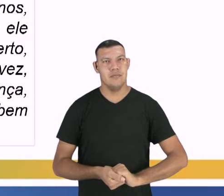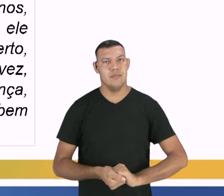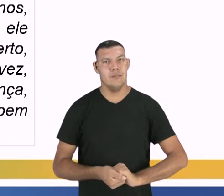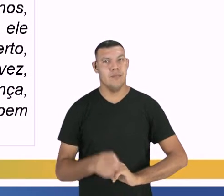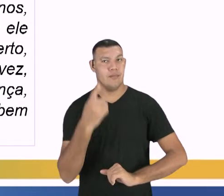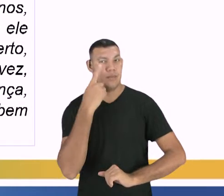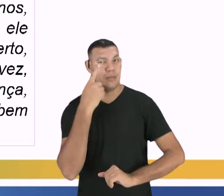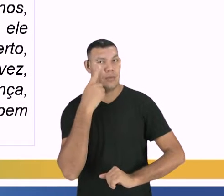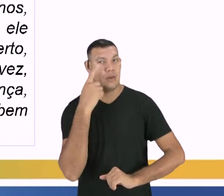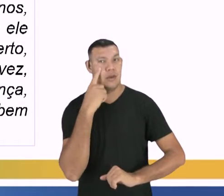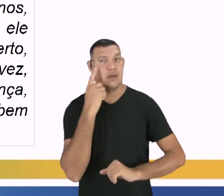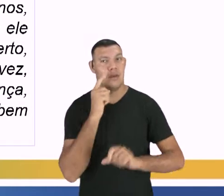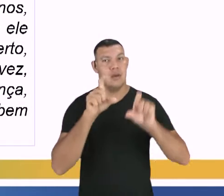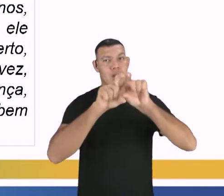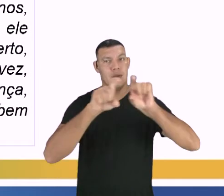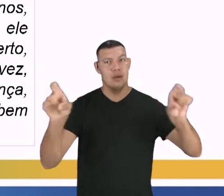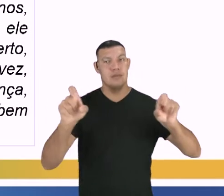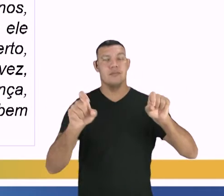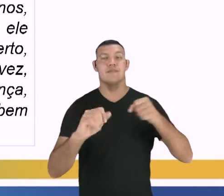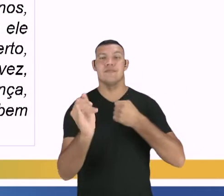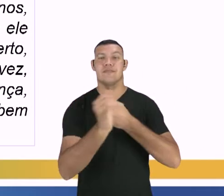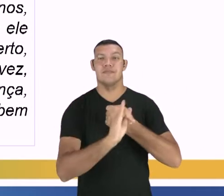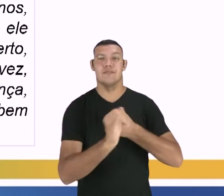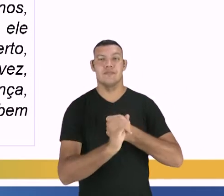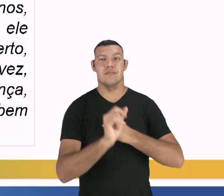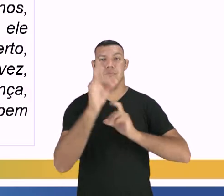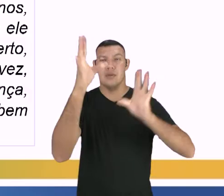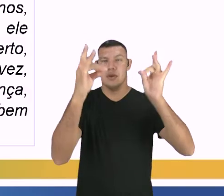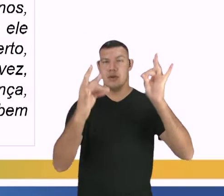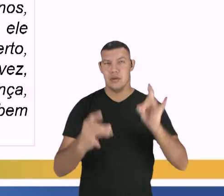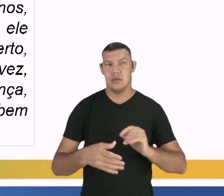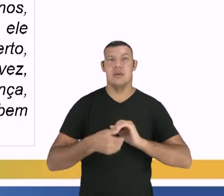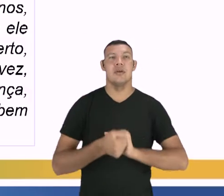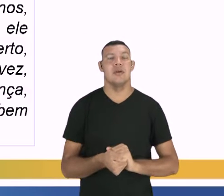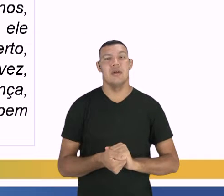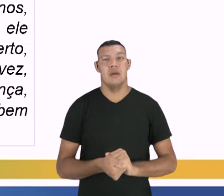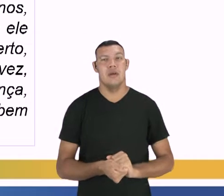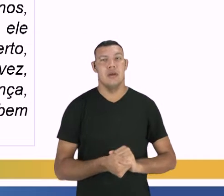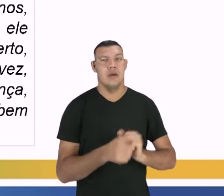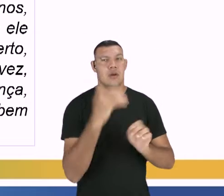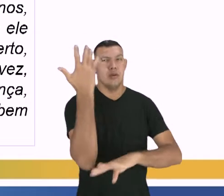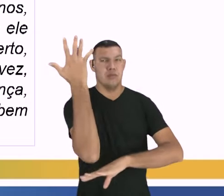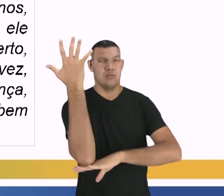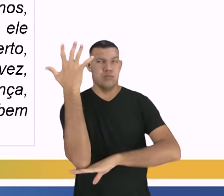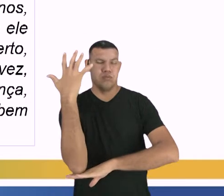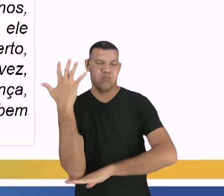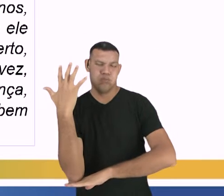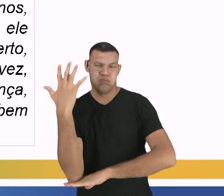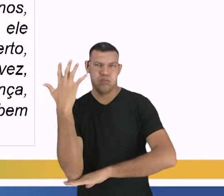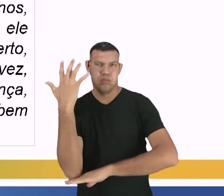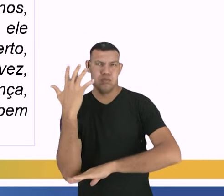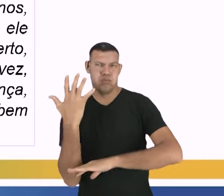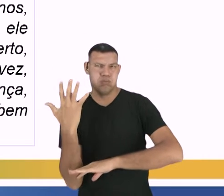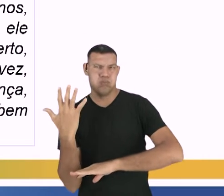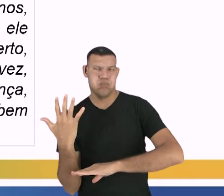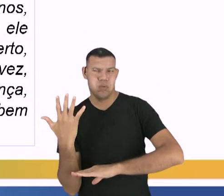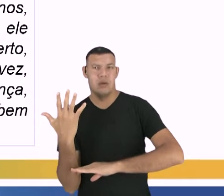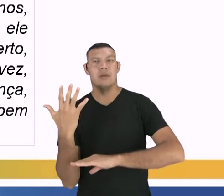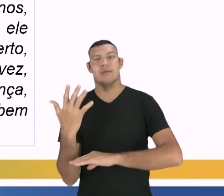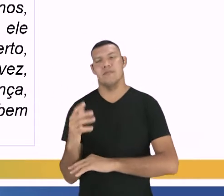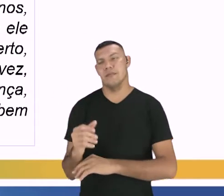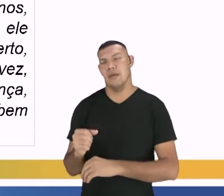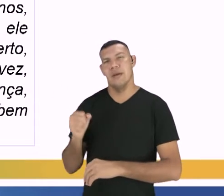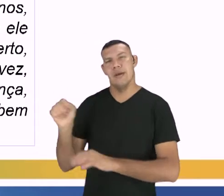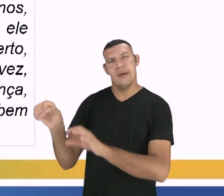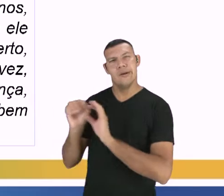Veja um trecho de uma crônica descritiva. Pôs a mão no tronco de uma árvore pequena, sacudiu um pouco